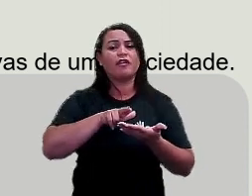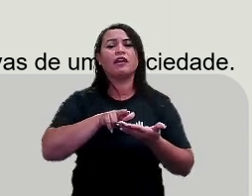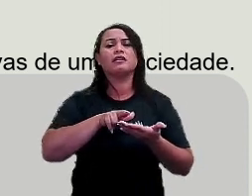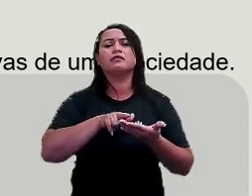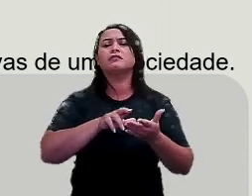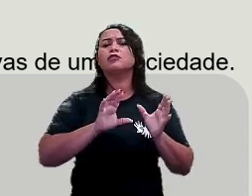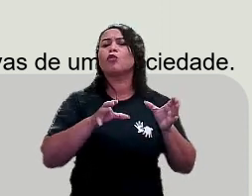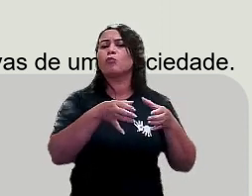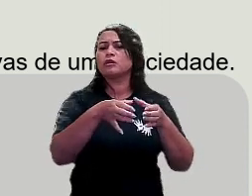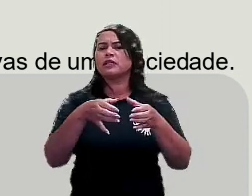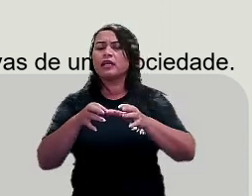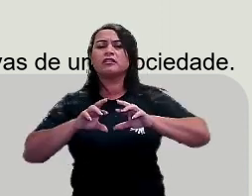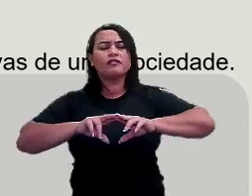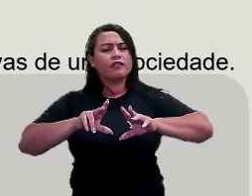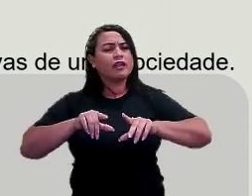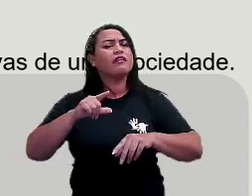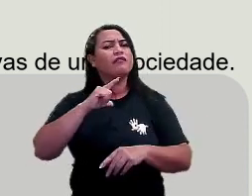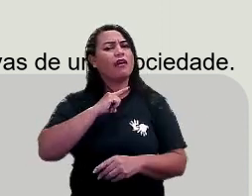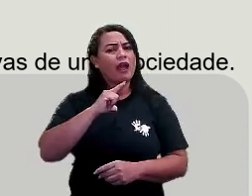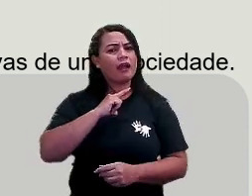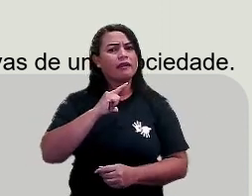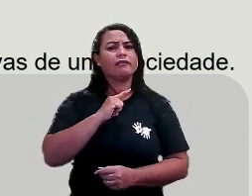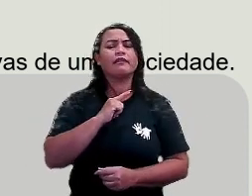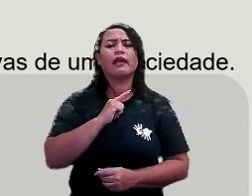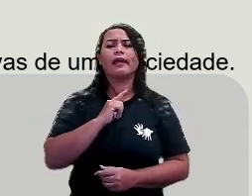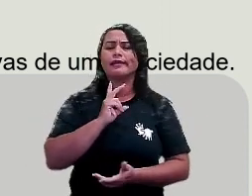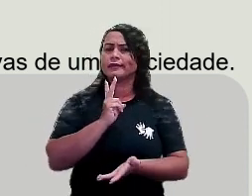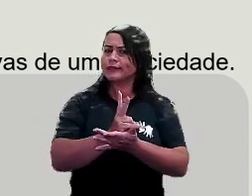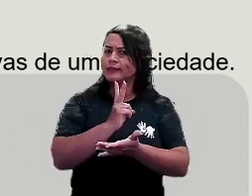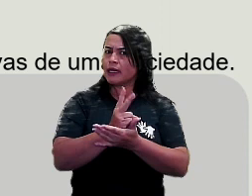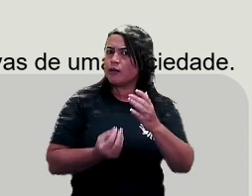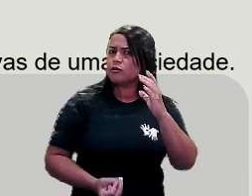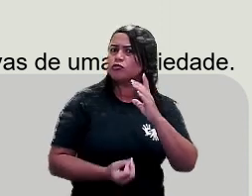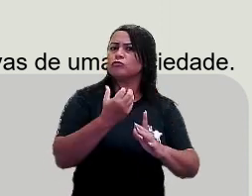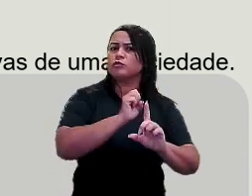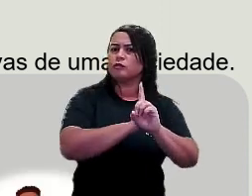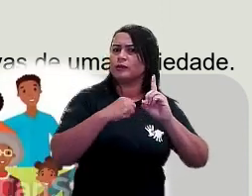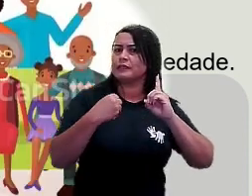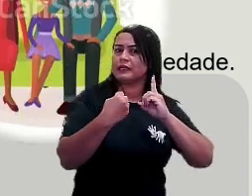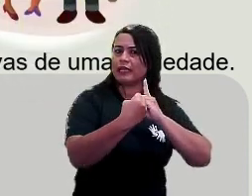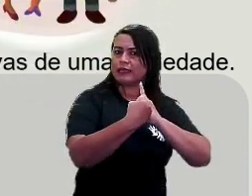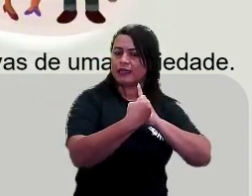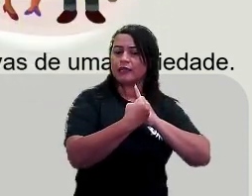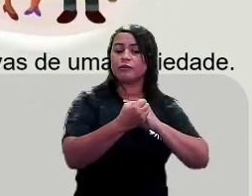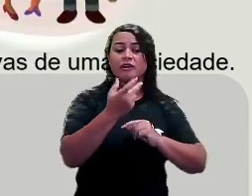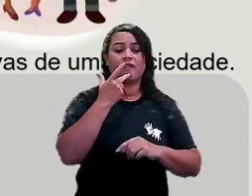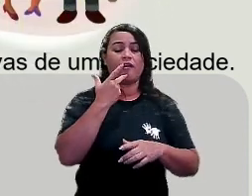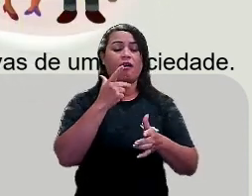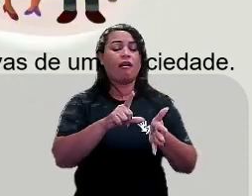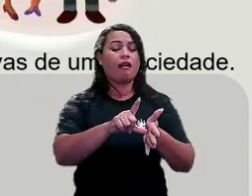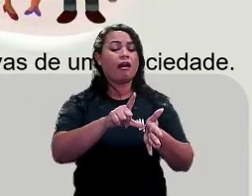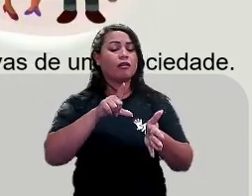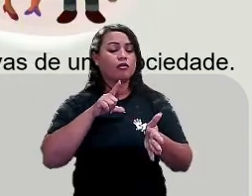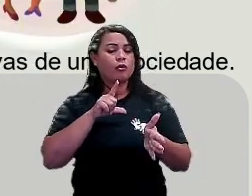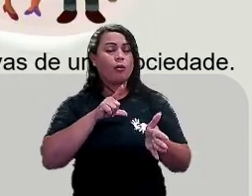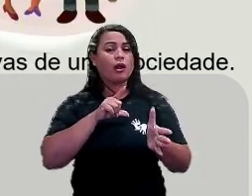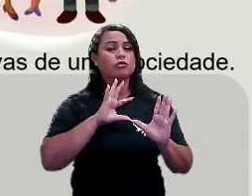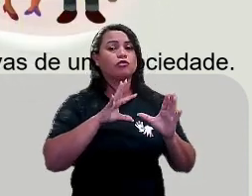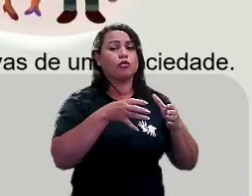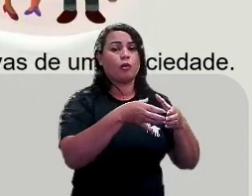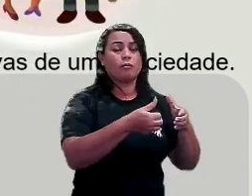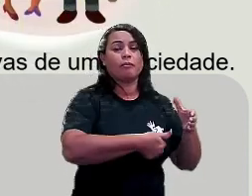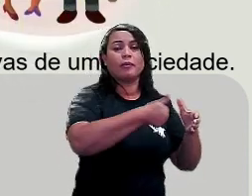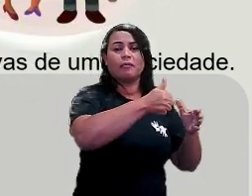diferentes. Vai existir uma sociedade. E como eu falei, nossa primeira comunidade